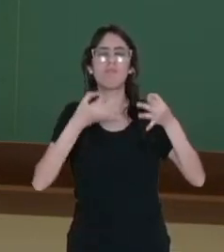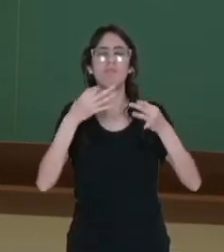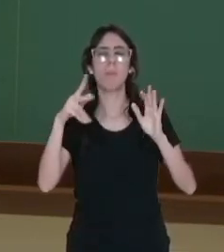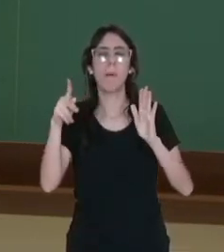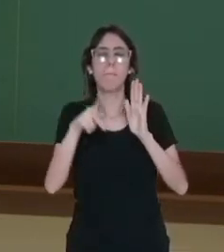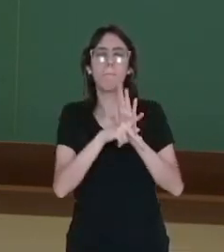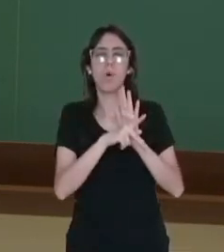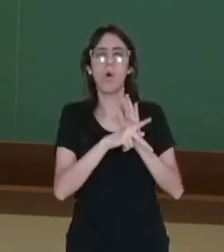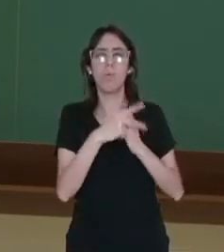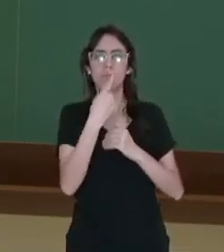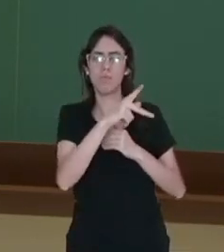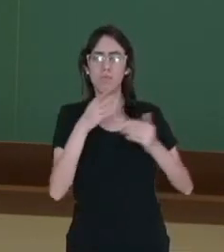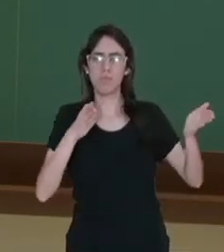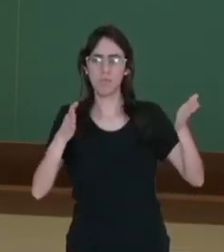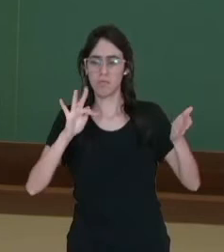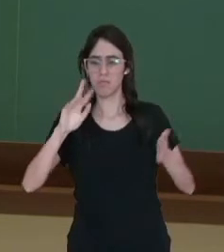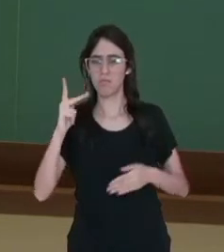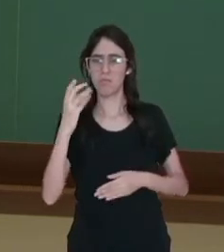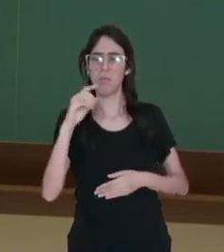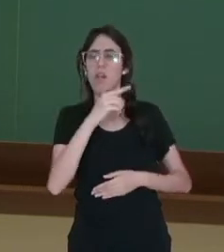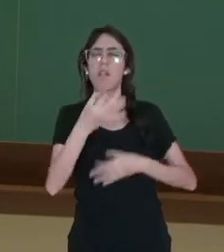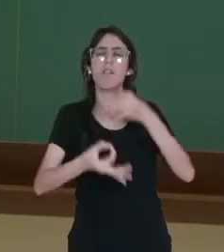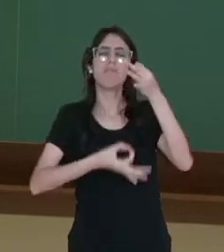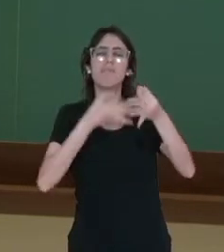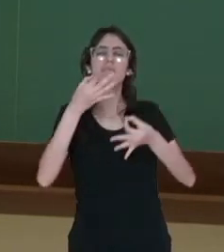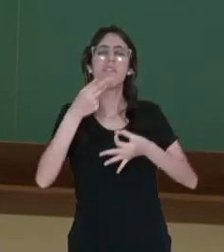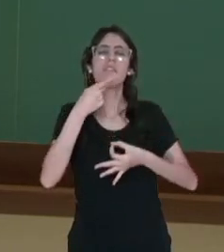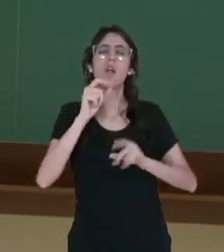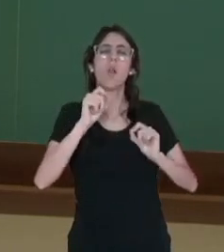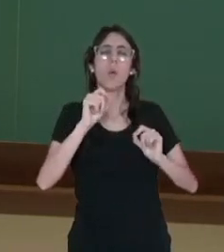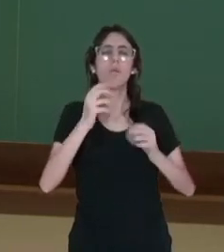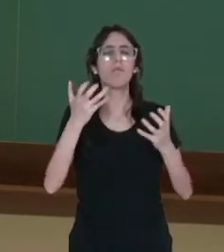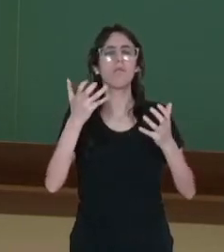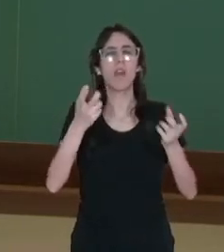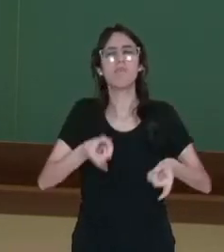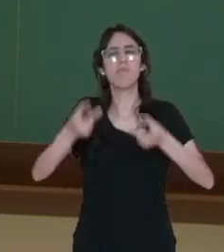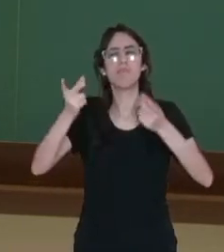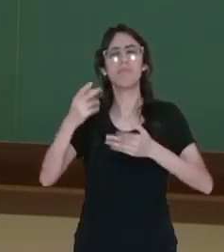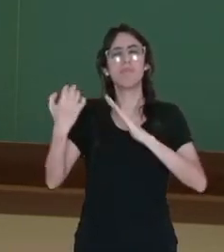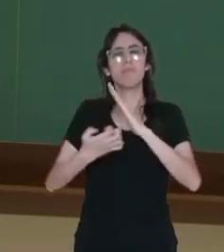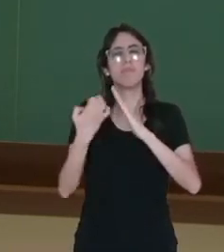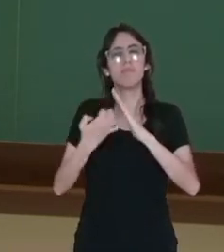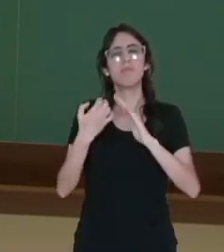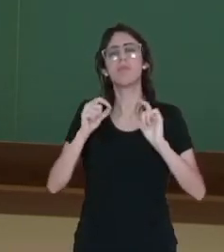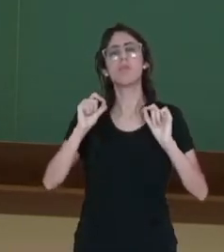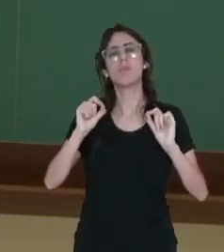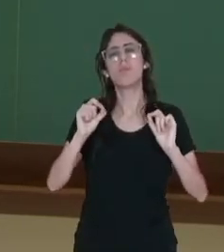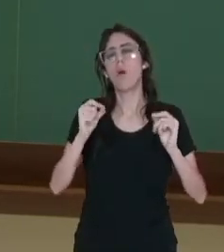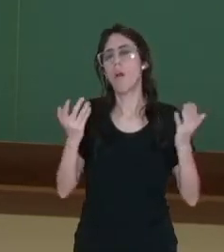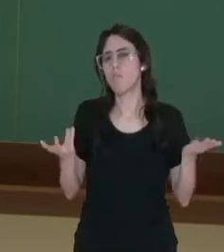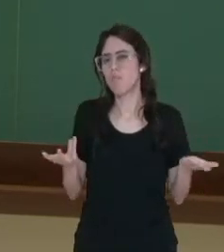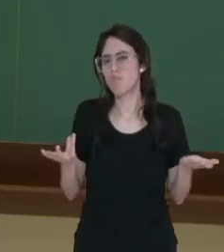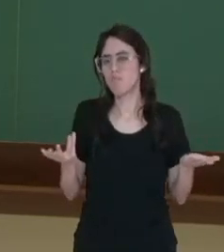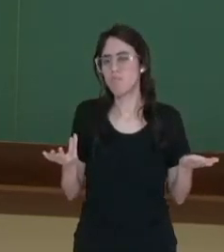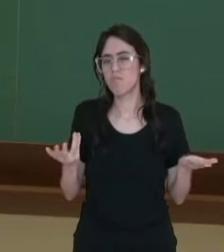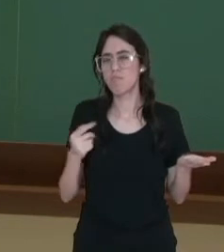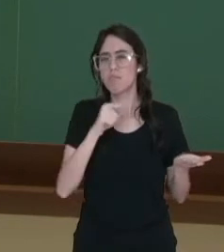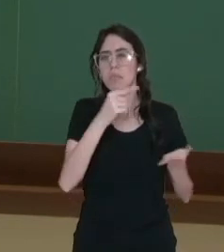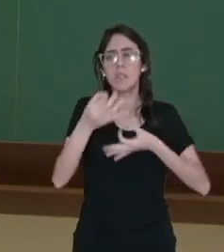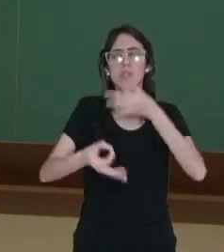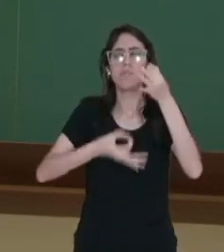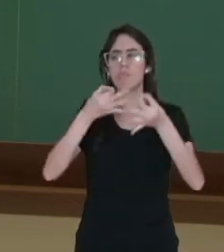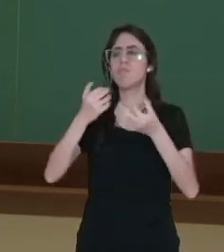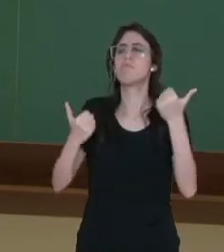usados durante o governo de Fernando Henrique Cardoso para justificar a privatização das empresas estatais? Quais os principais argumentos